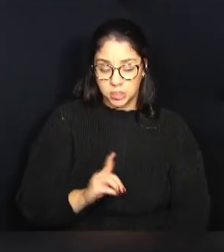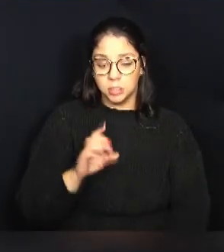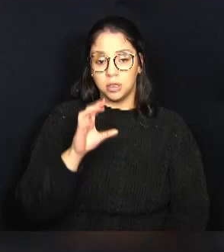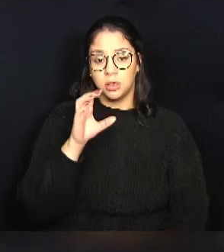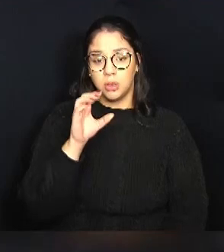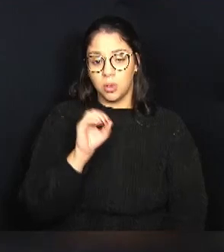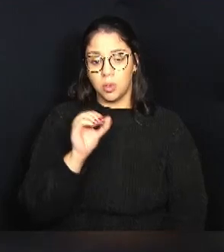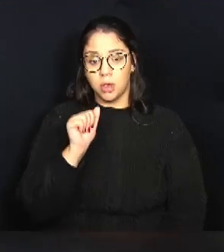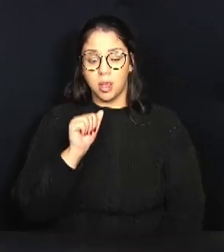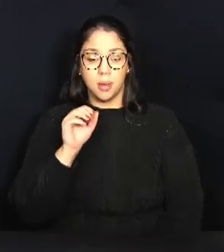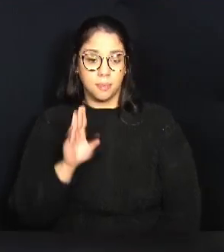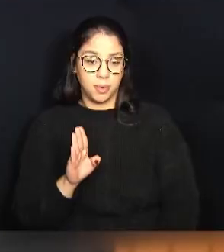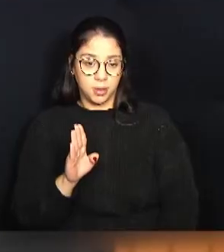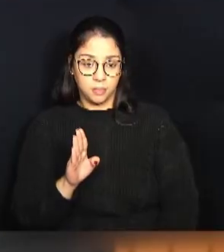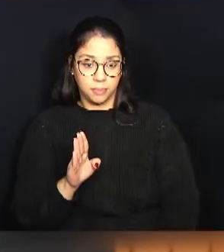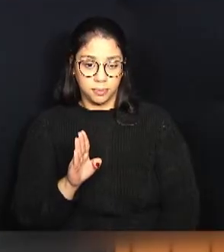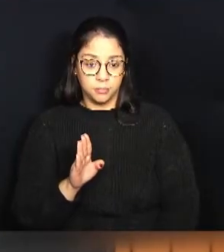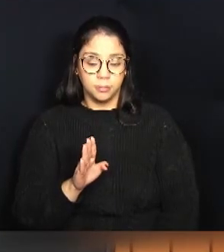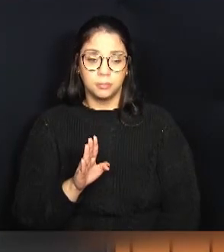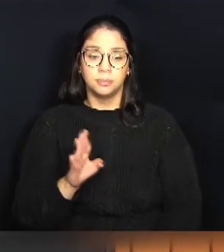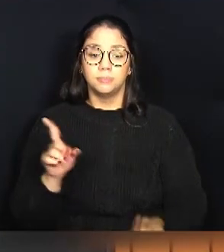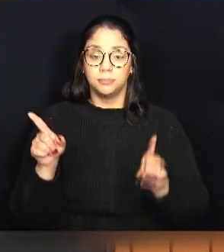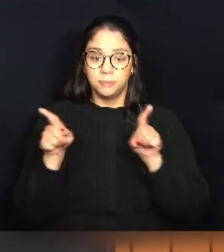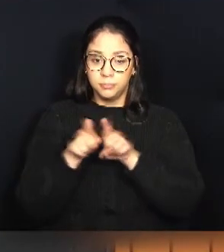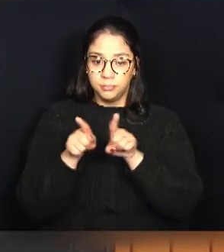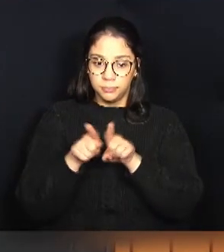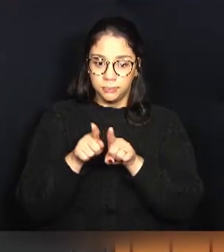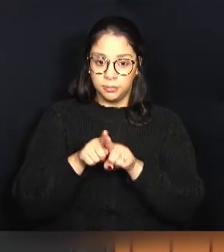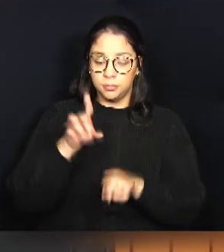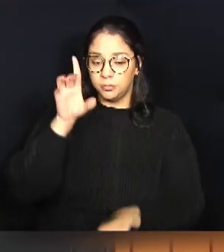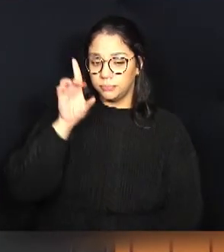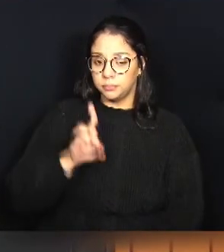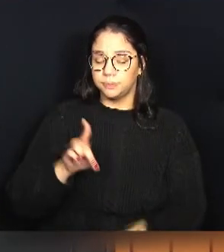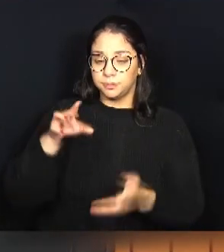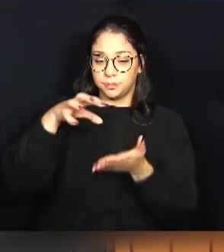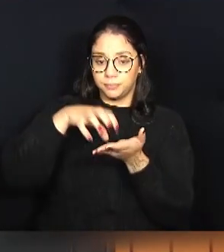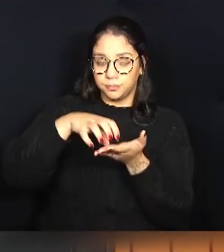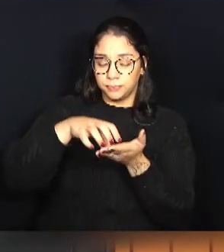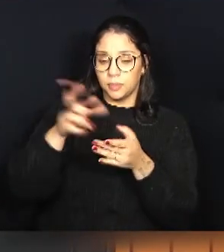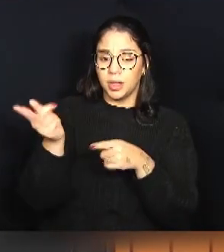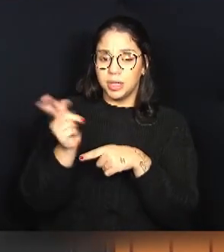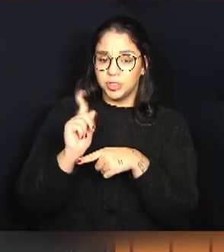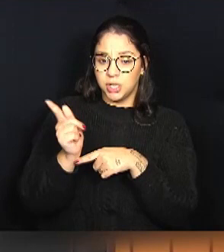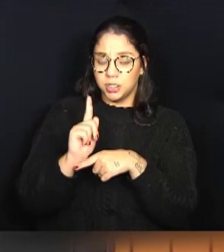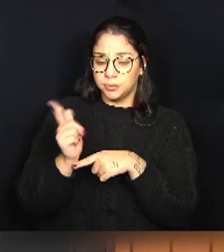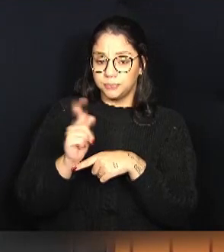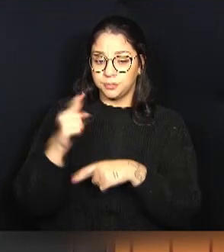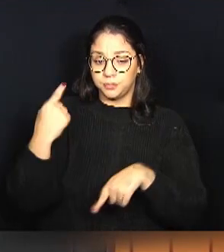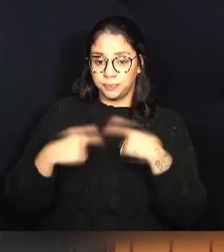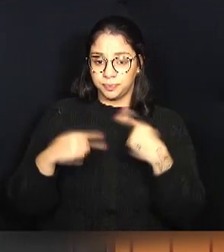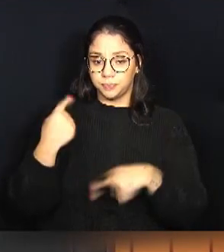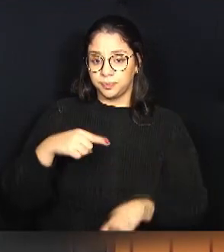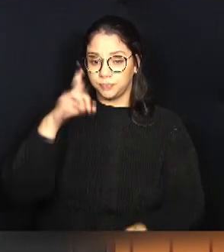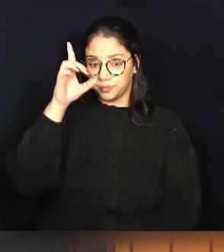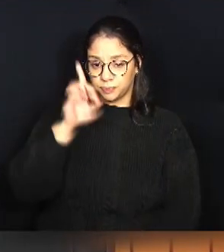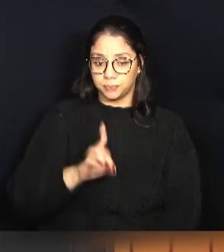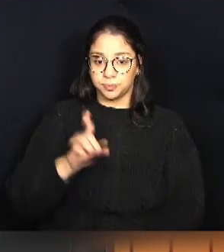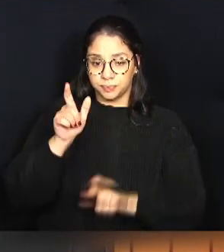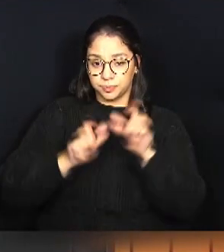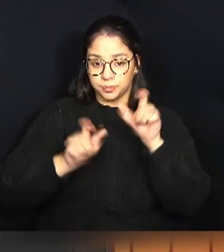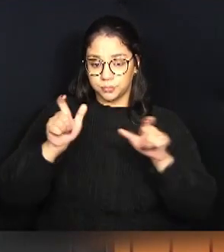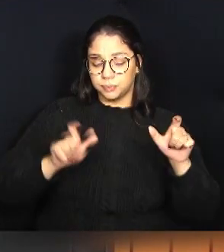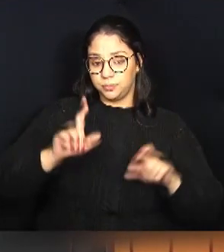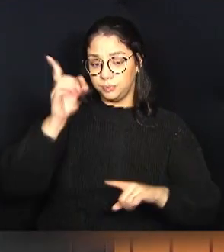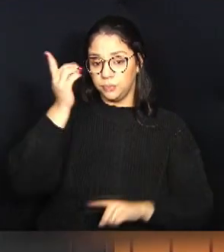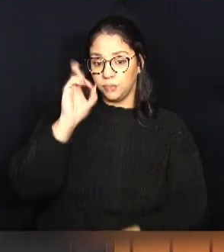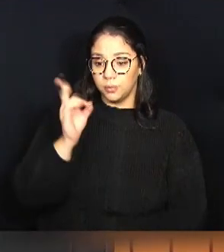dos Advogados de Campinas e pelo diretor do Departamento de Gestão da Política de Direitos da Pessoa com